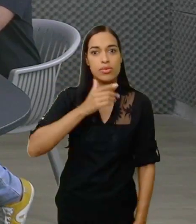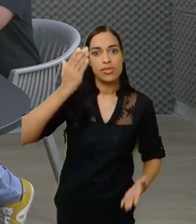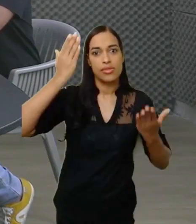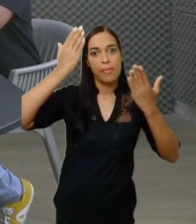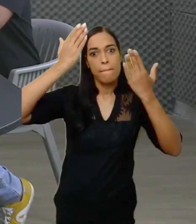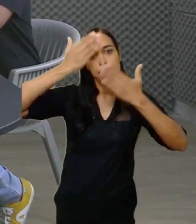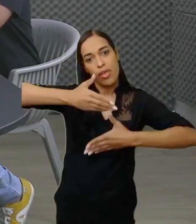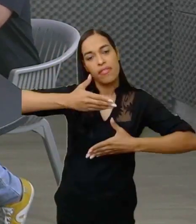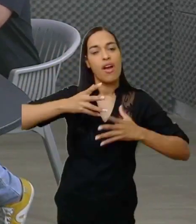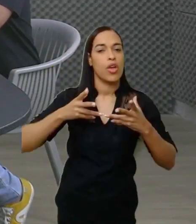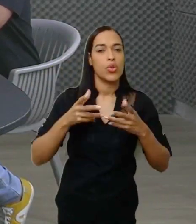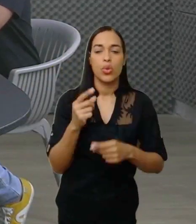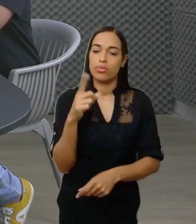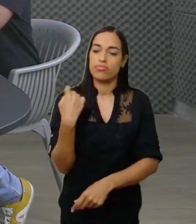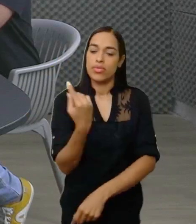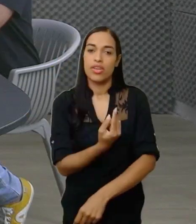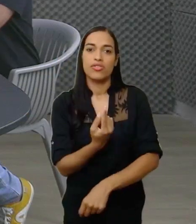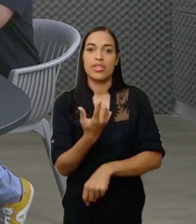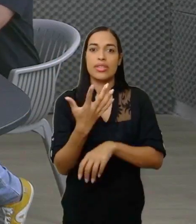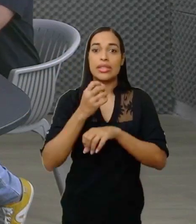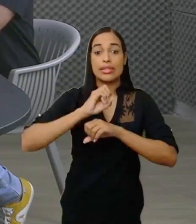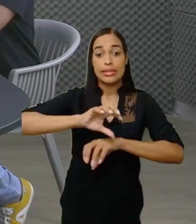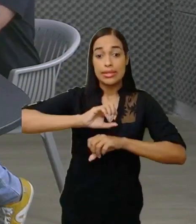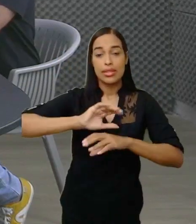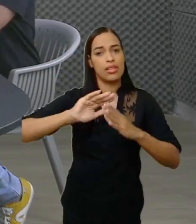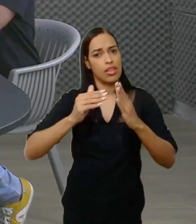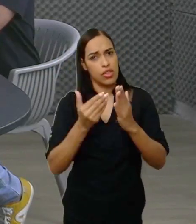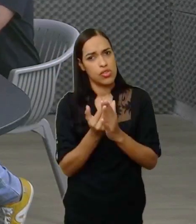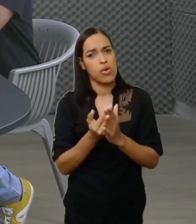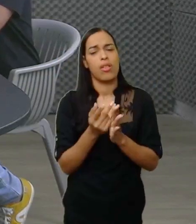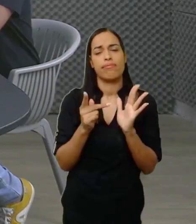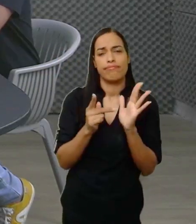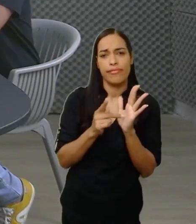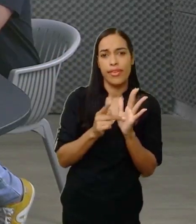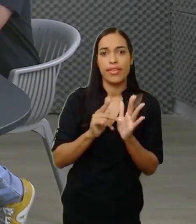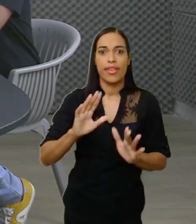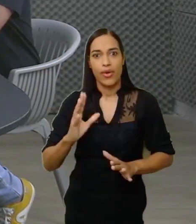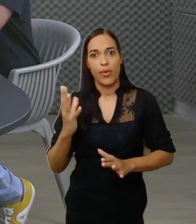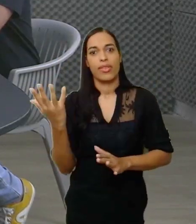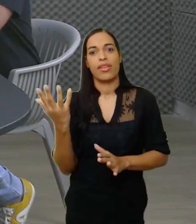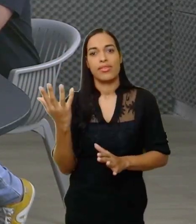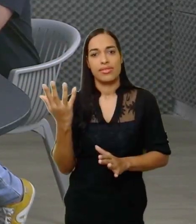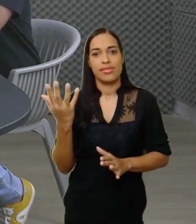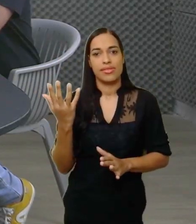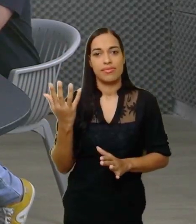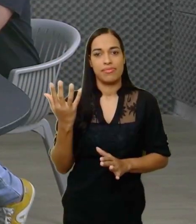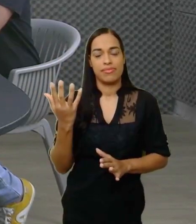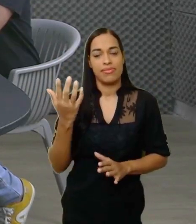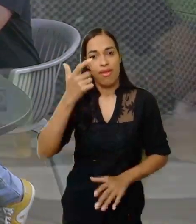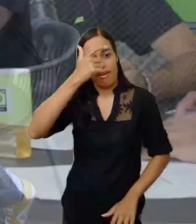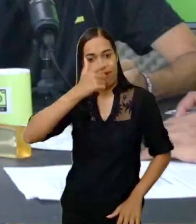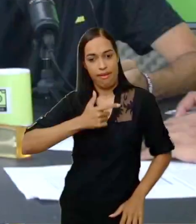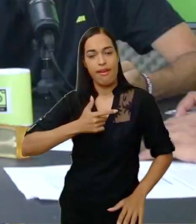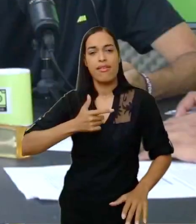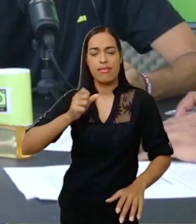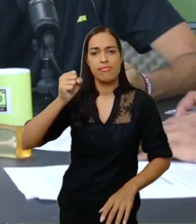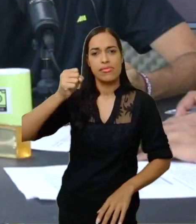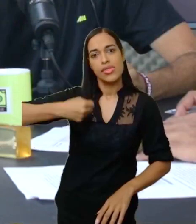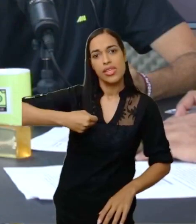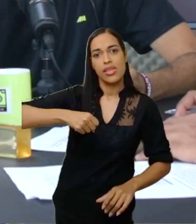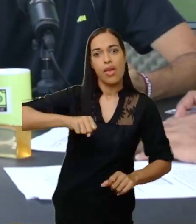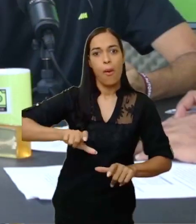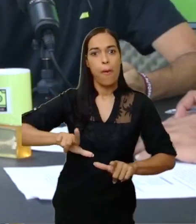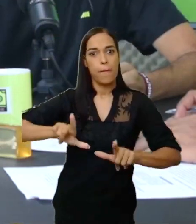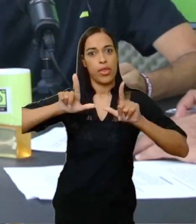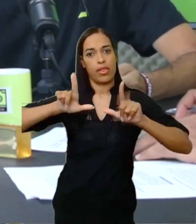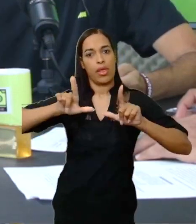que tudo que a gente ensina na escola é verdade, realmente Isso. acontece, né? Uhum. É o protagonismo dele ali, né? Sim, É ele se sim. ver naquilo que ele está estudando.